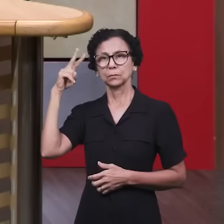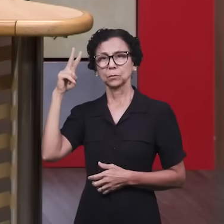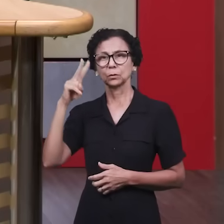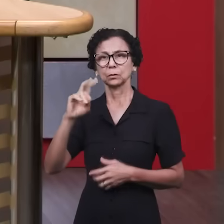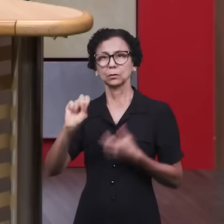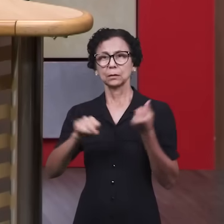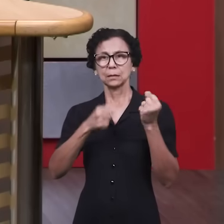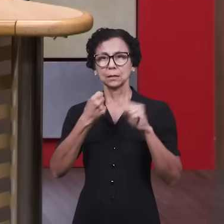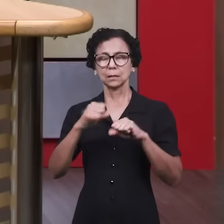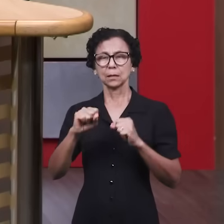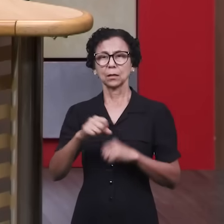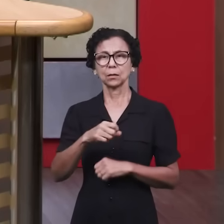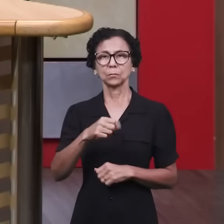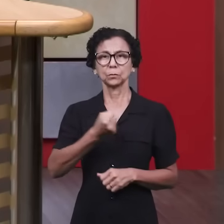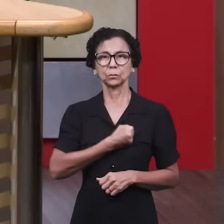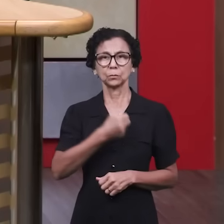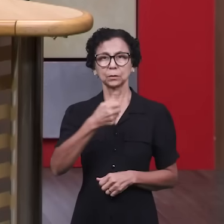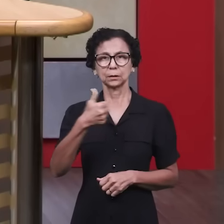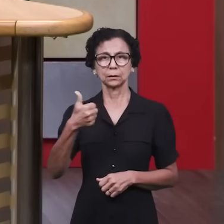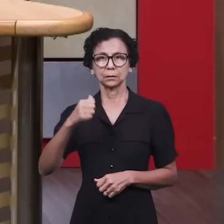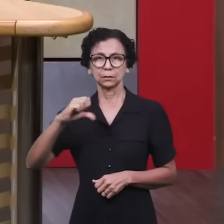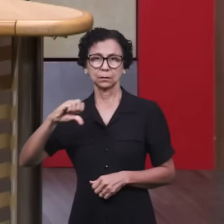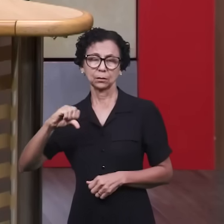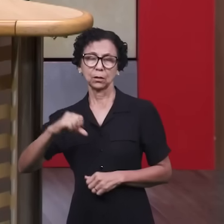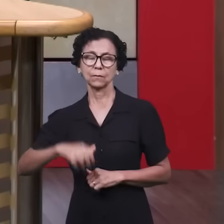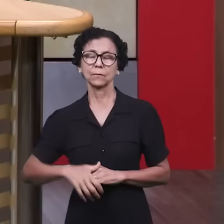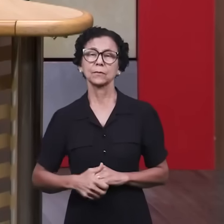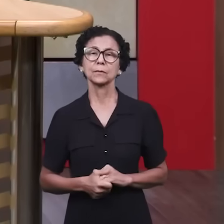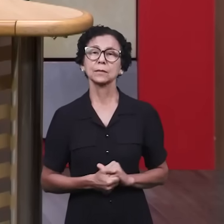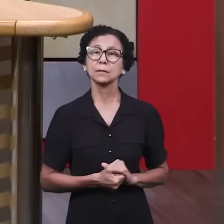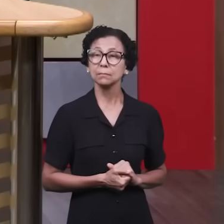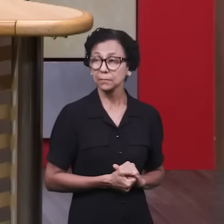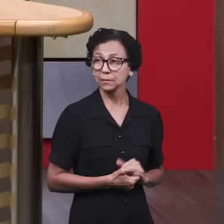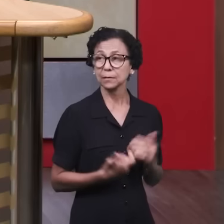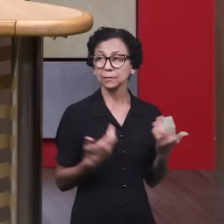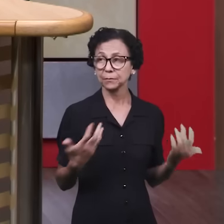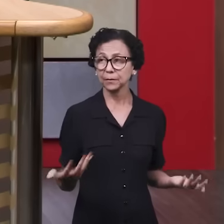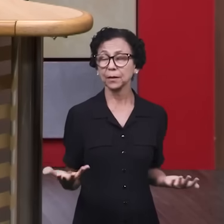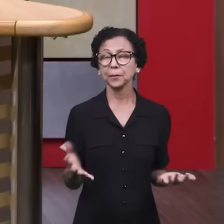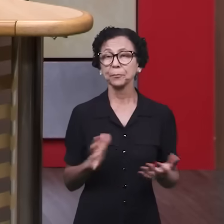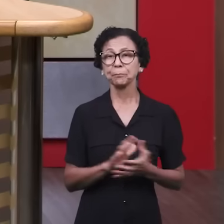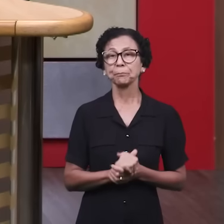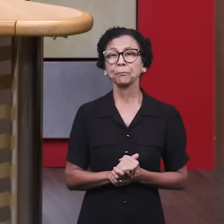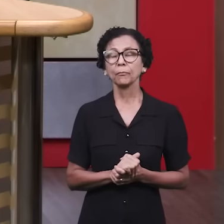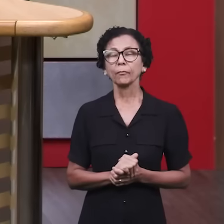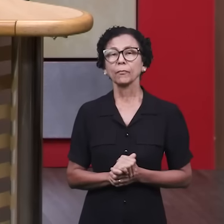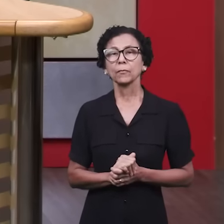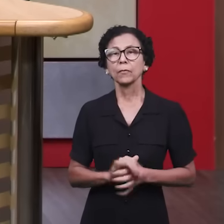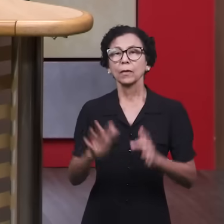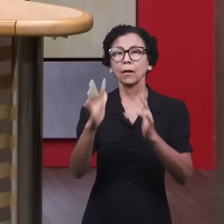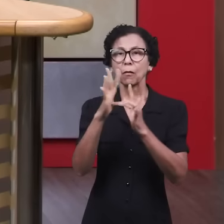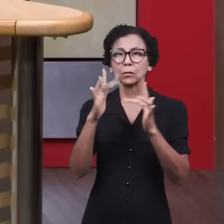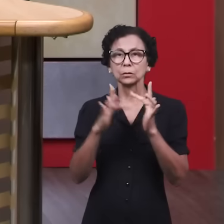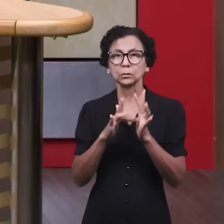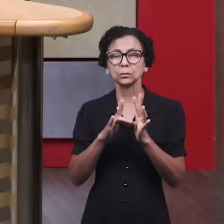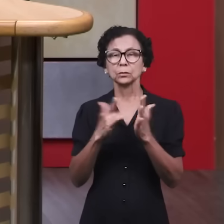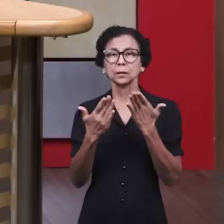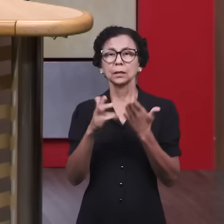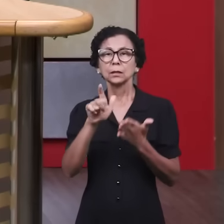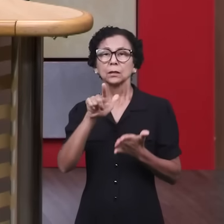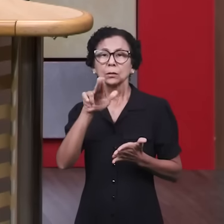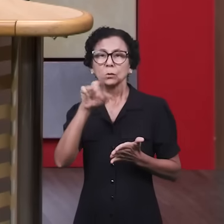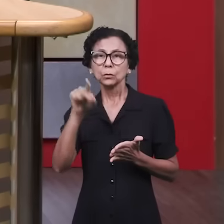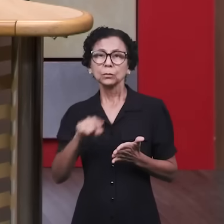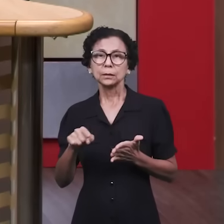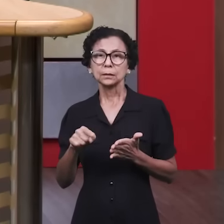119, né? Lâmpada para os meus pés é a tua palavra e luz para o meu caminho. Para o caminho. É, o que é importante